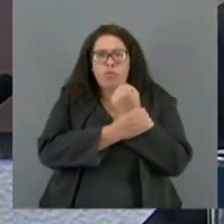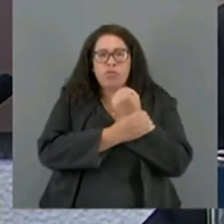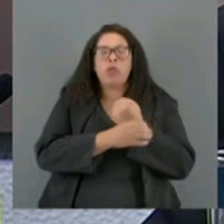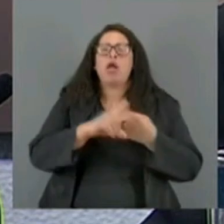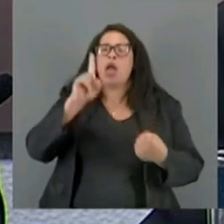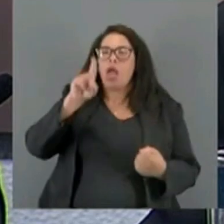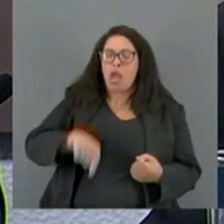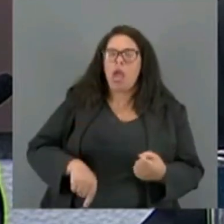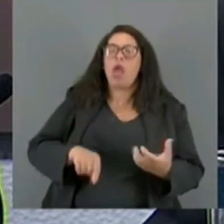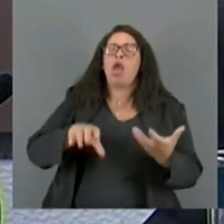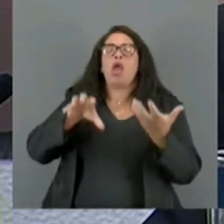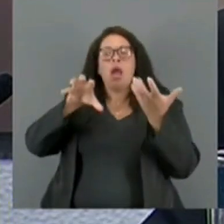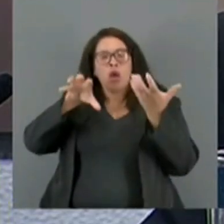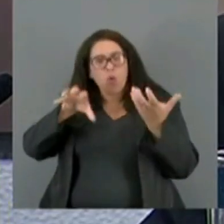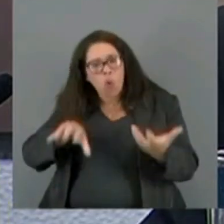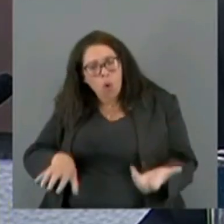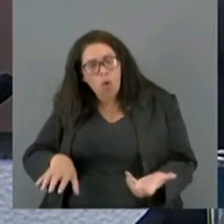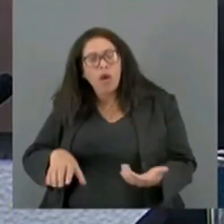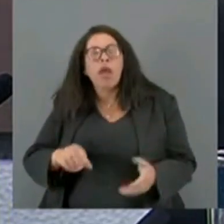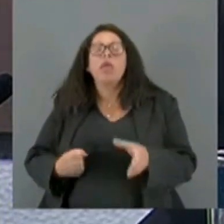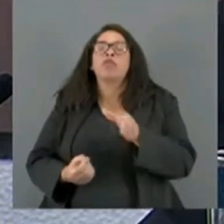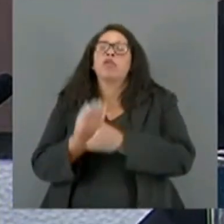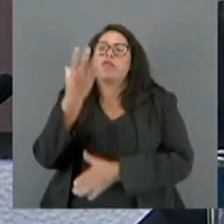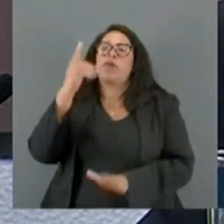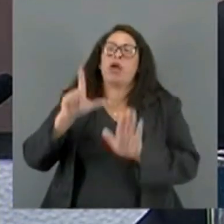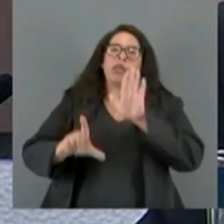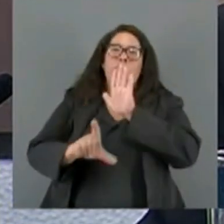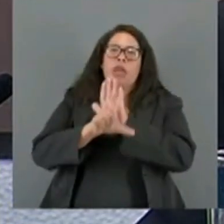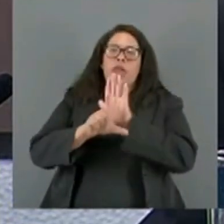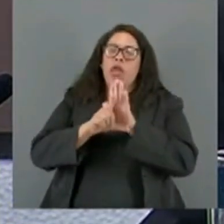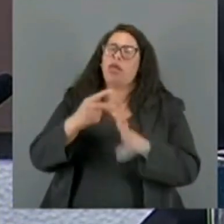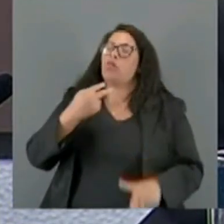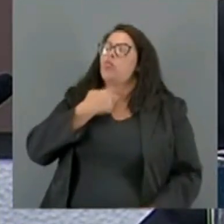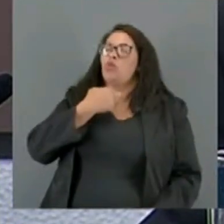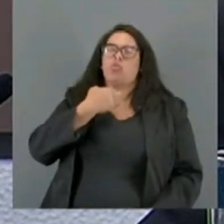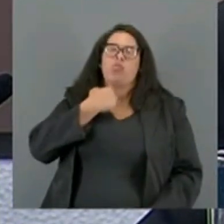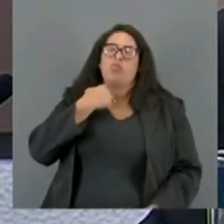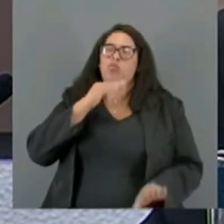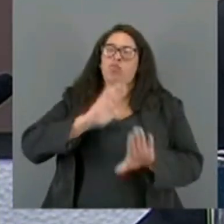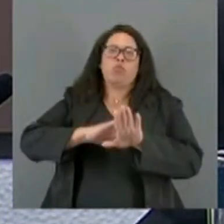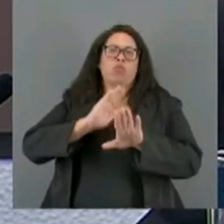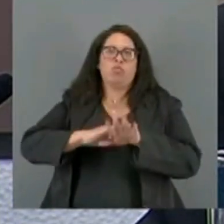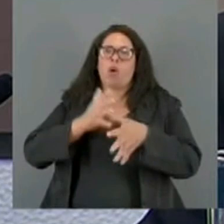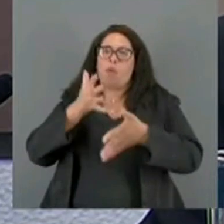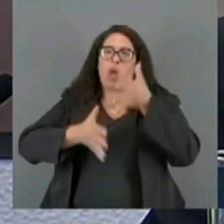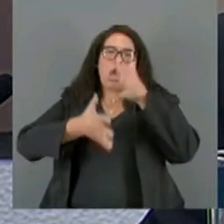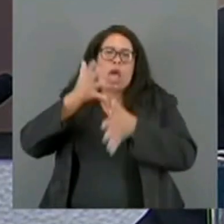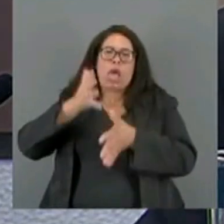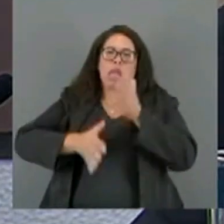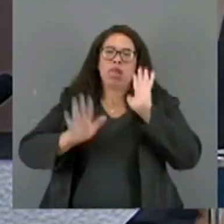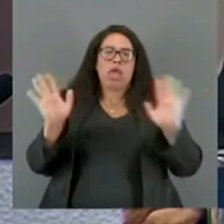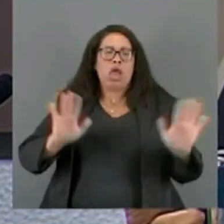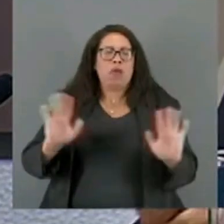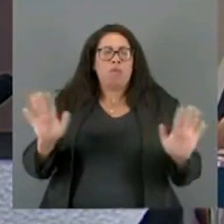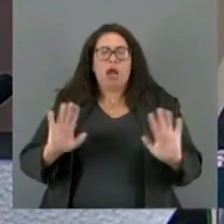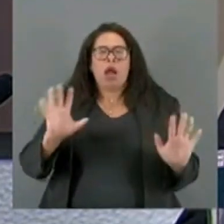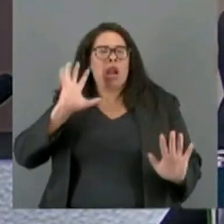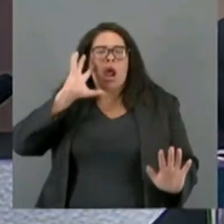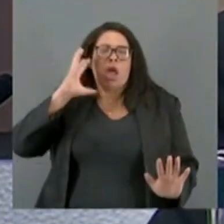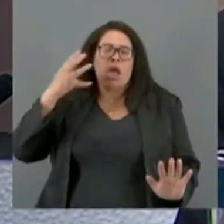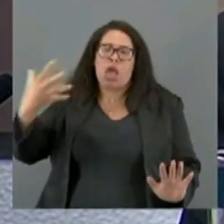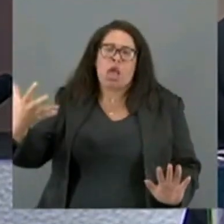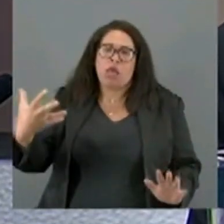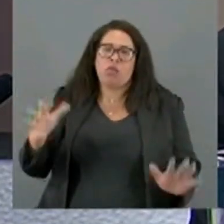esta casa, é a legitimidade. Nós não podemos correr o risco de estarmos tomando decisões